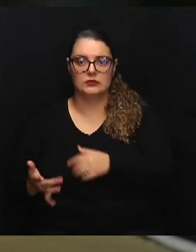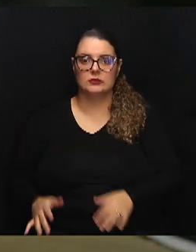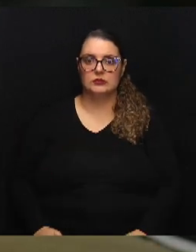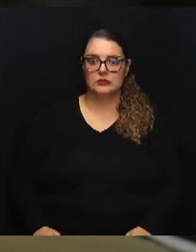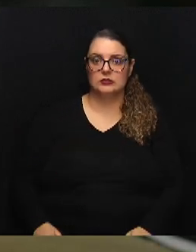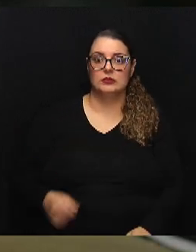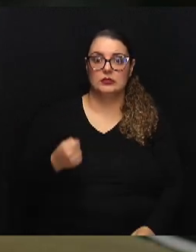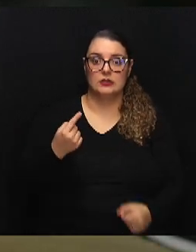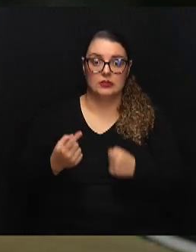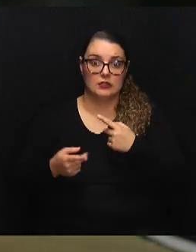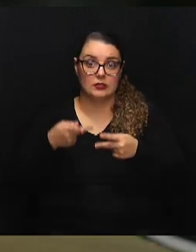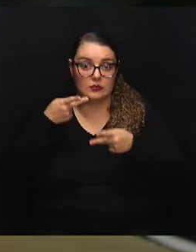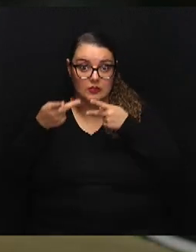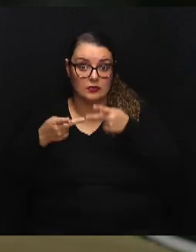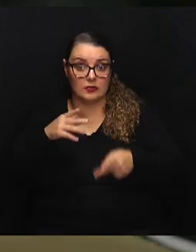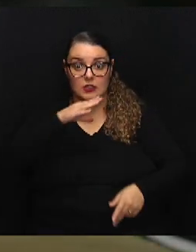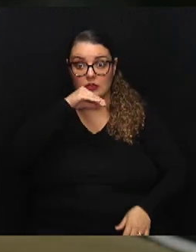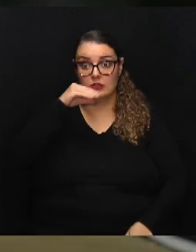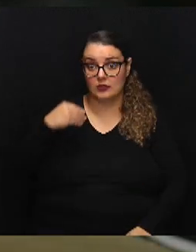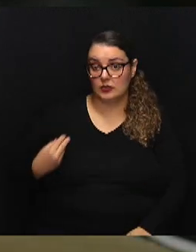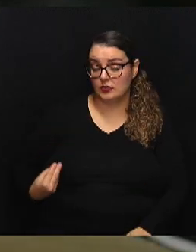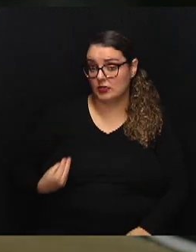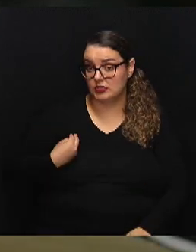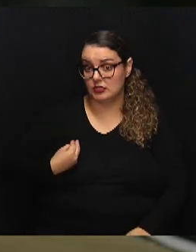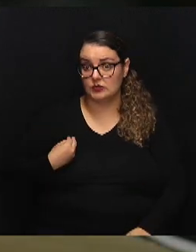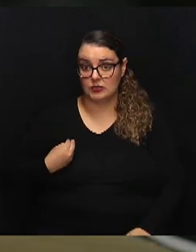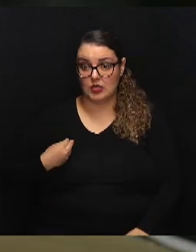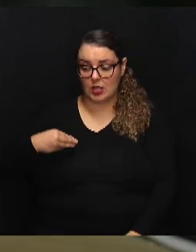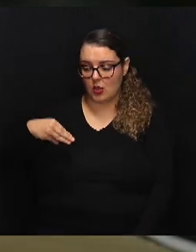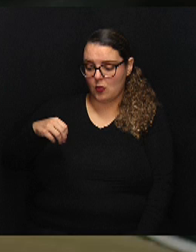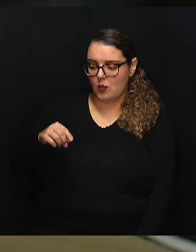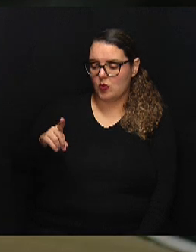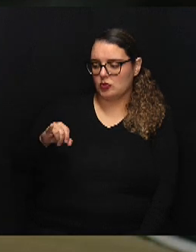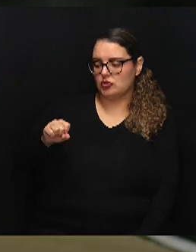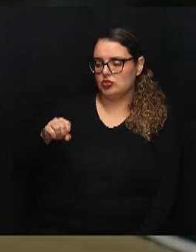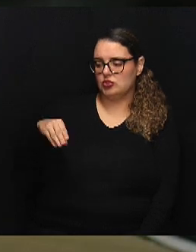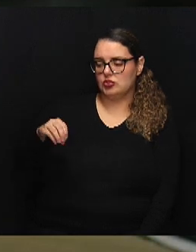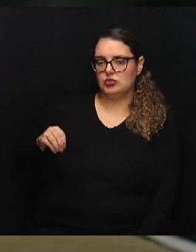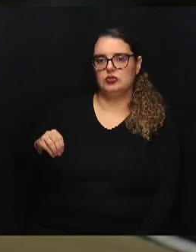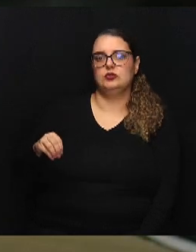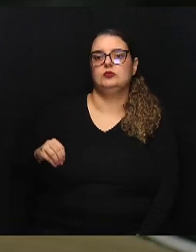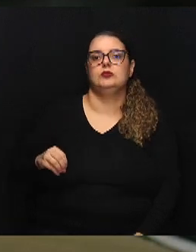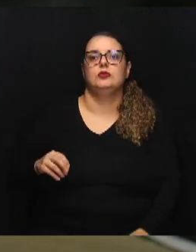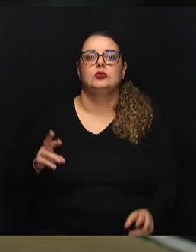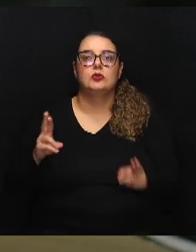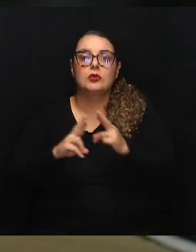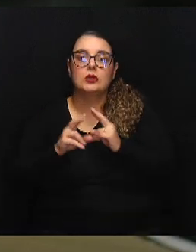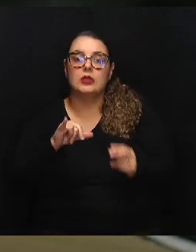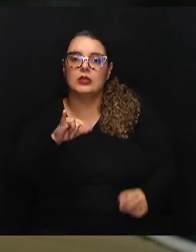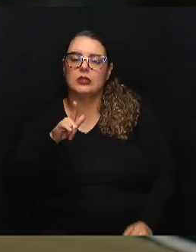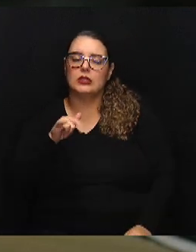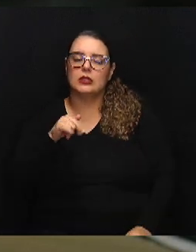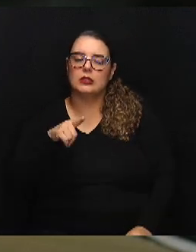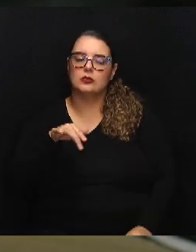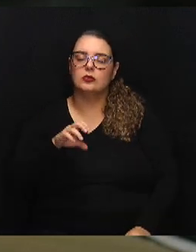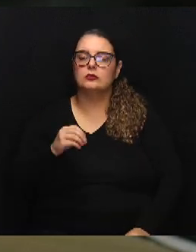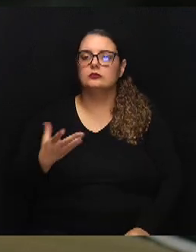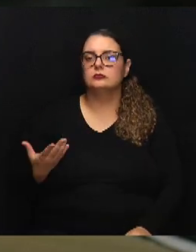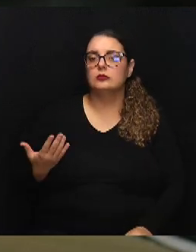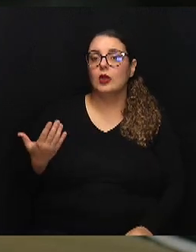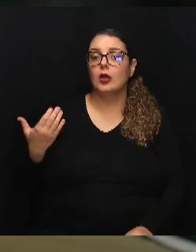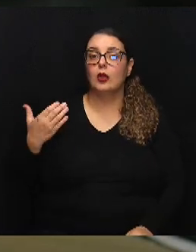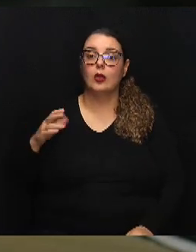comentários de adolescentes que vivem esse modismo do relacionamento líquido, que para eles a postagem